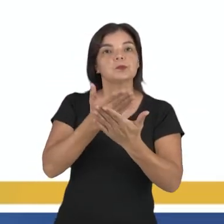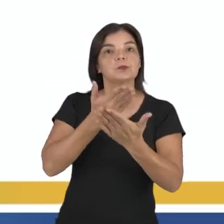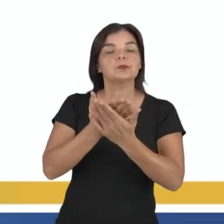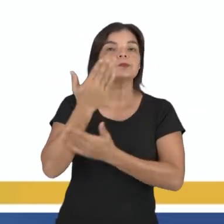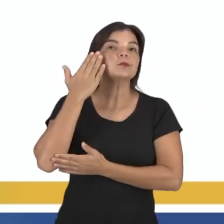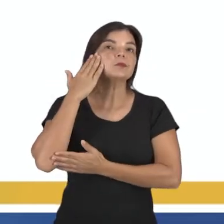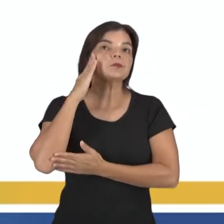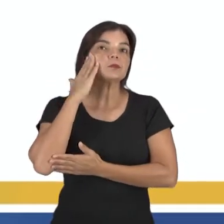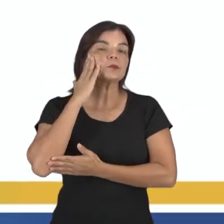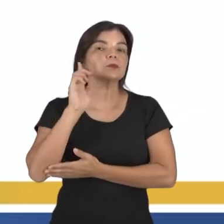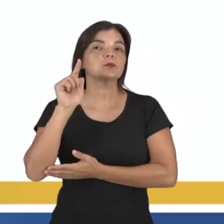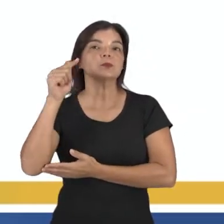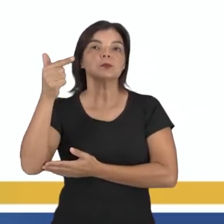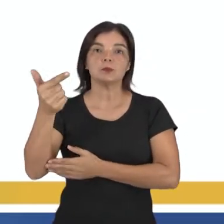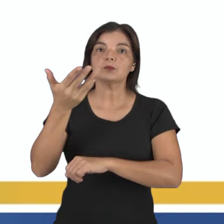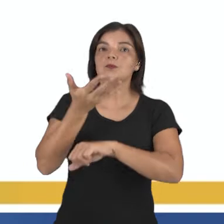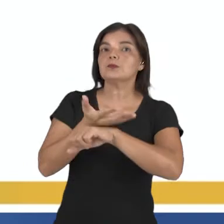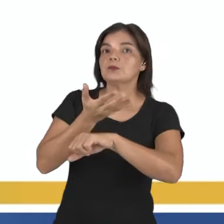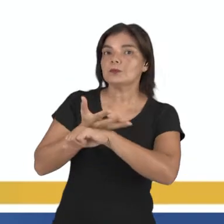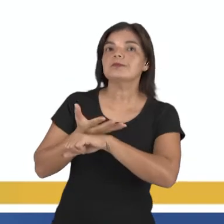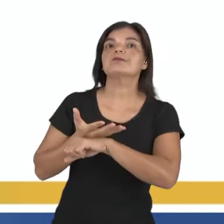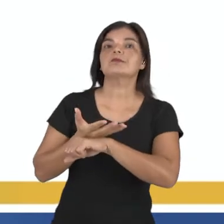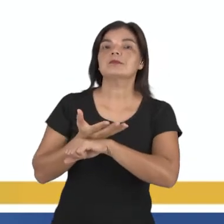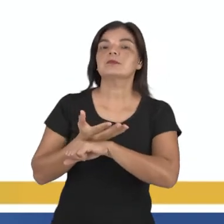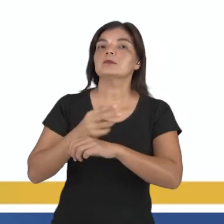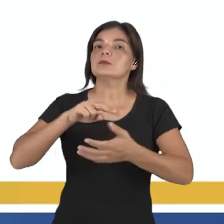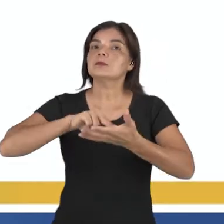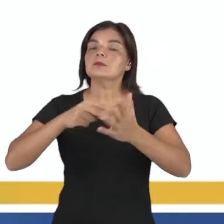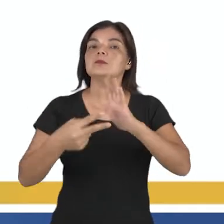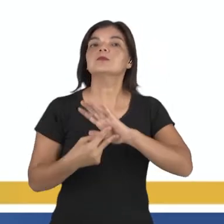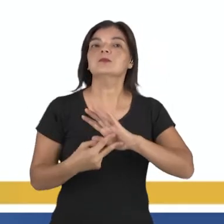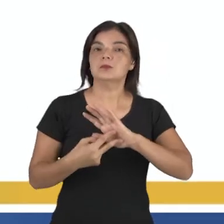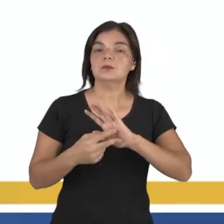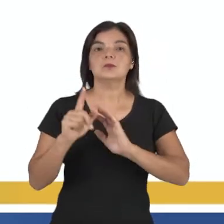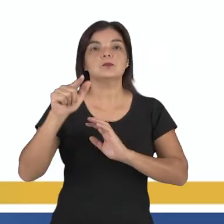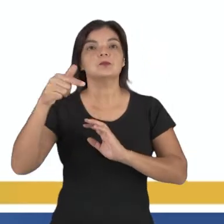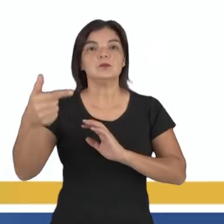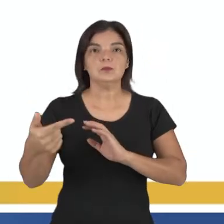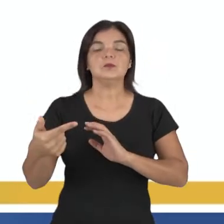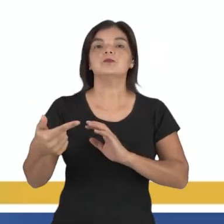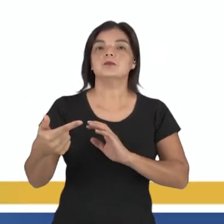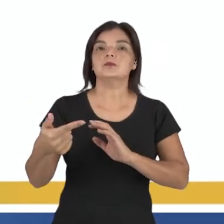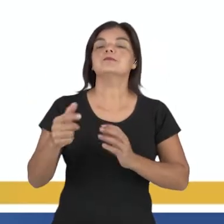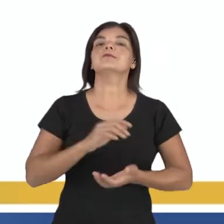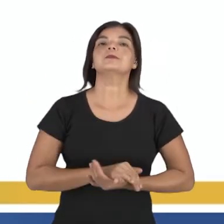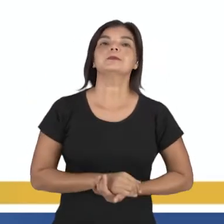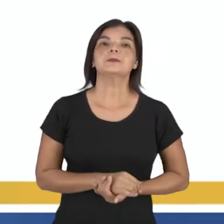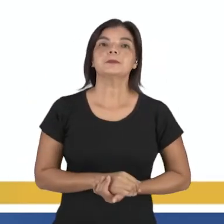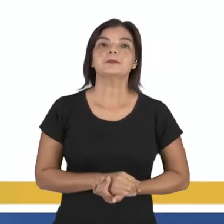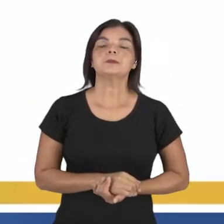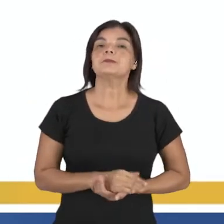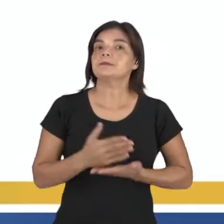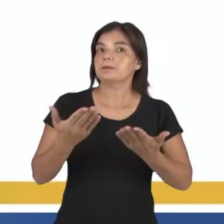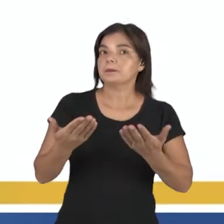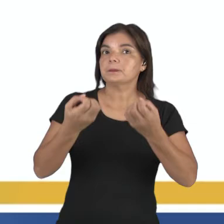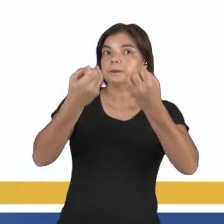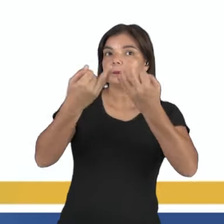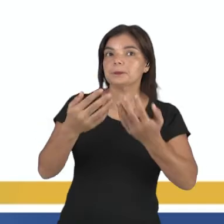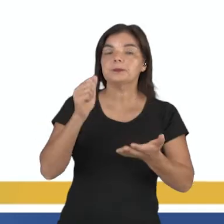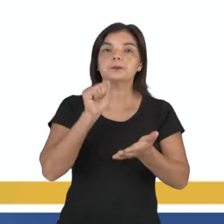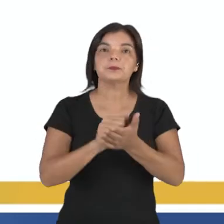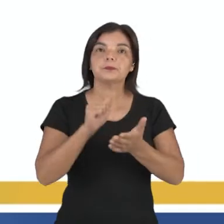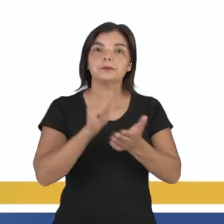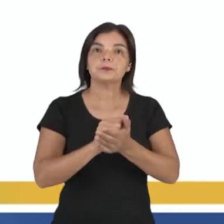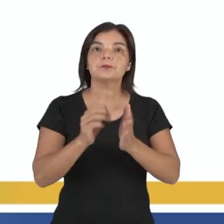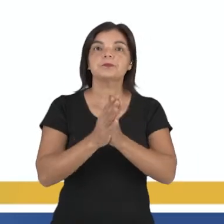e compreendido por outras áreas do conhecimento, ou seja, outras ciências. Como ele mesmo escreveu